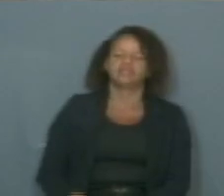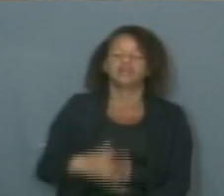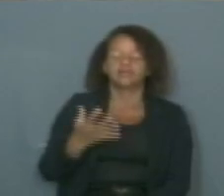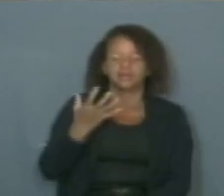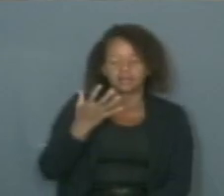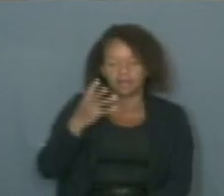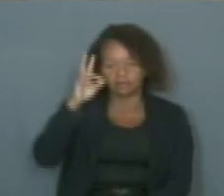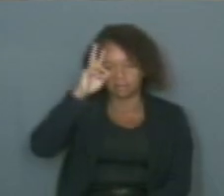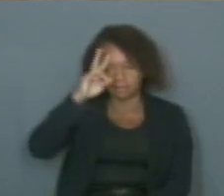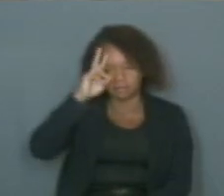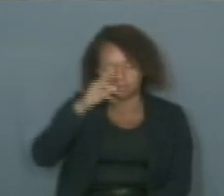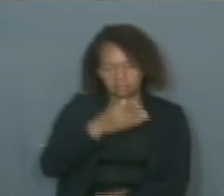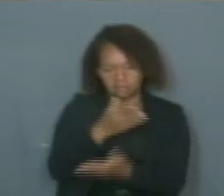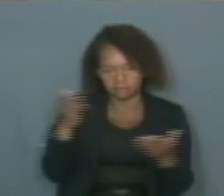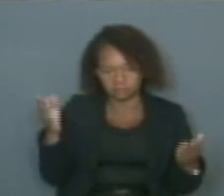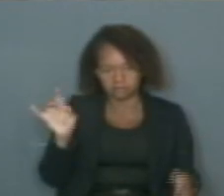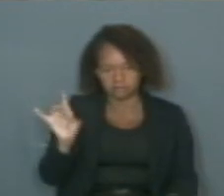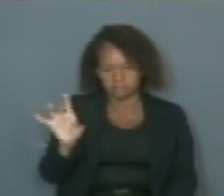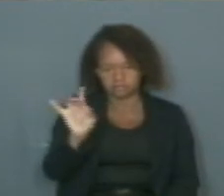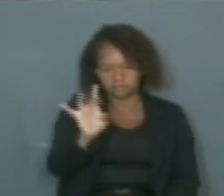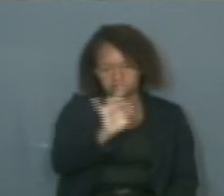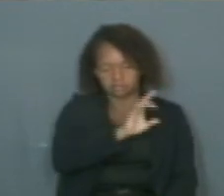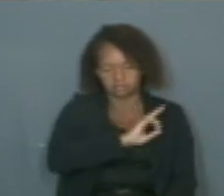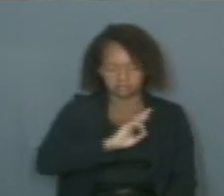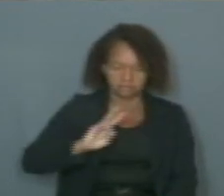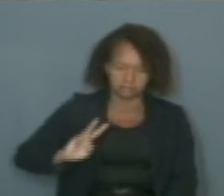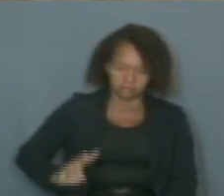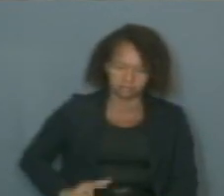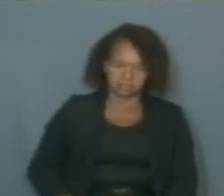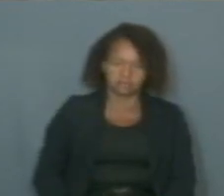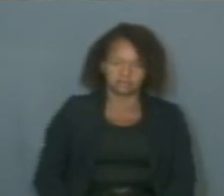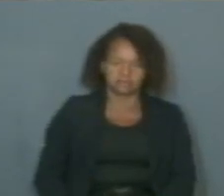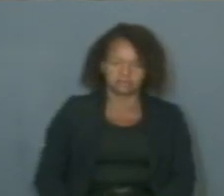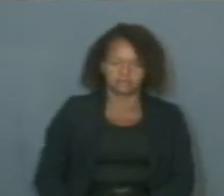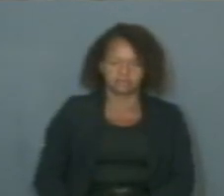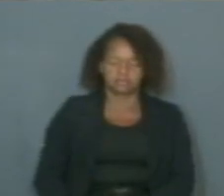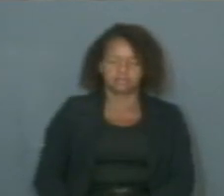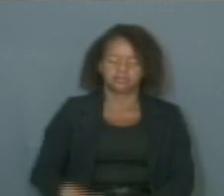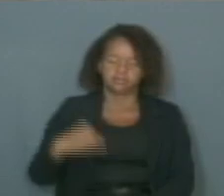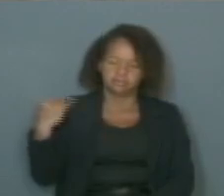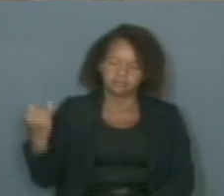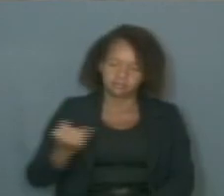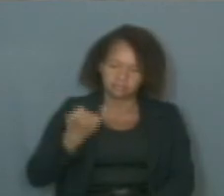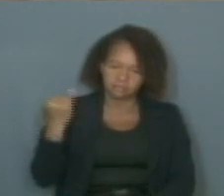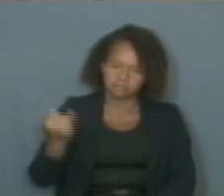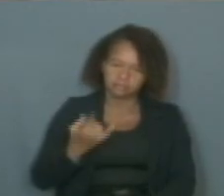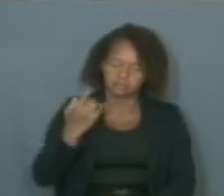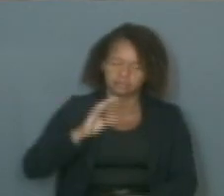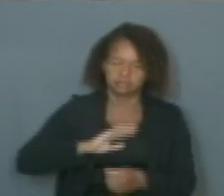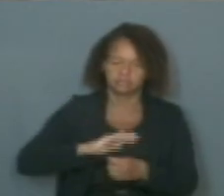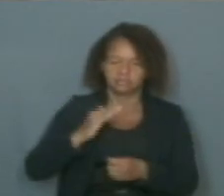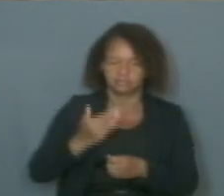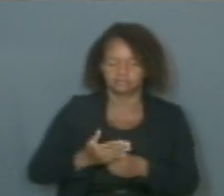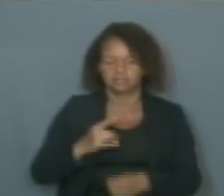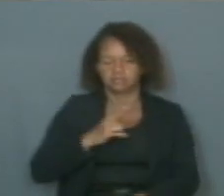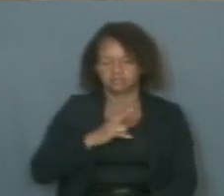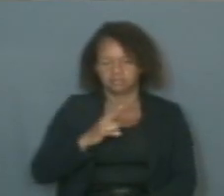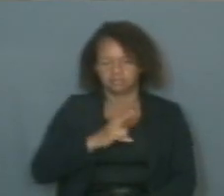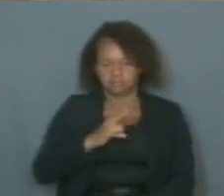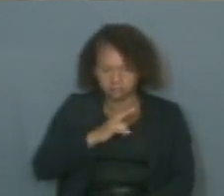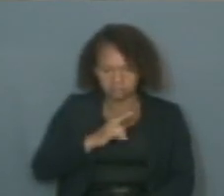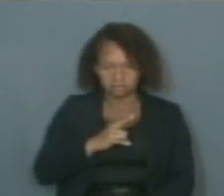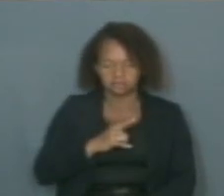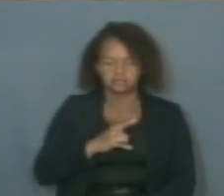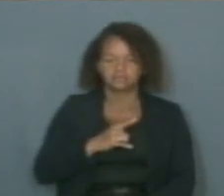trazer para cada um dos pares aqui presente a importância que esta casa tem